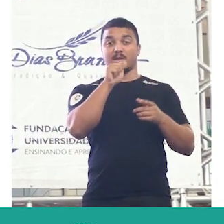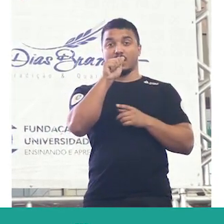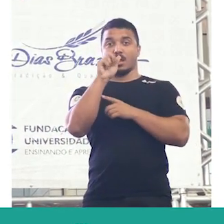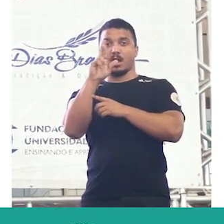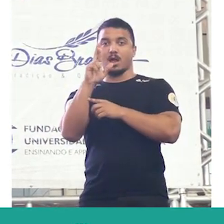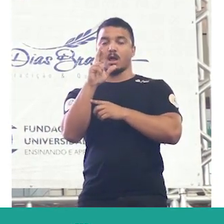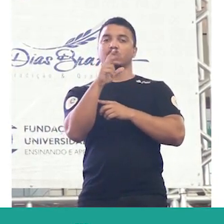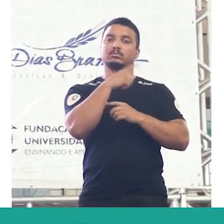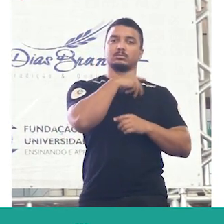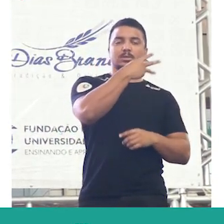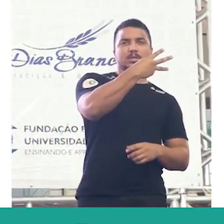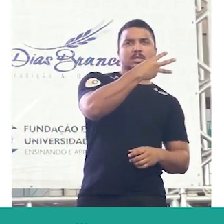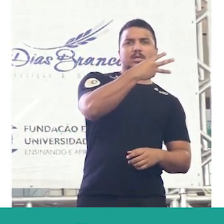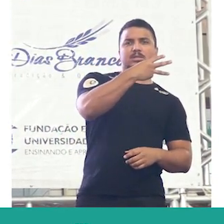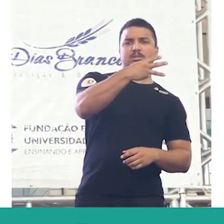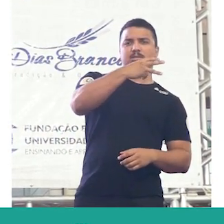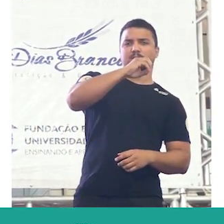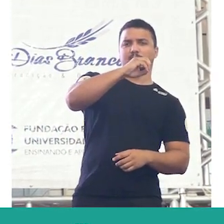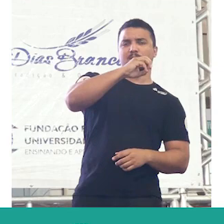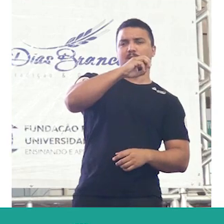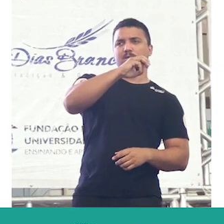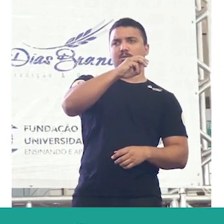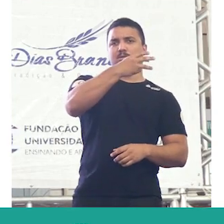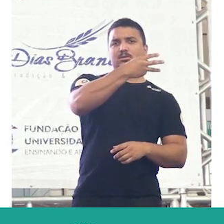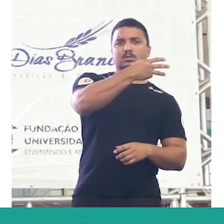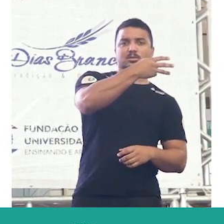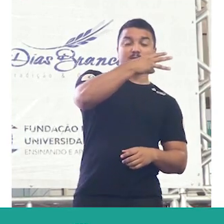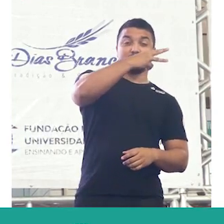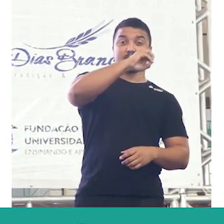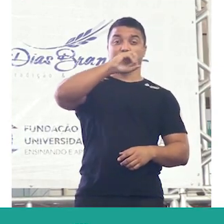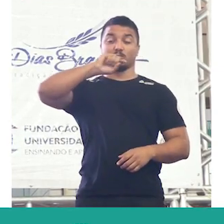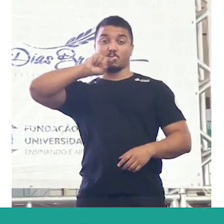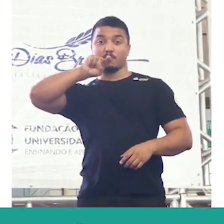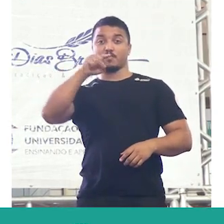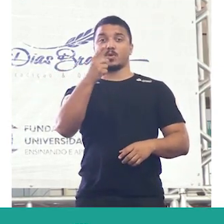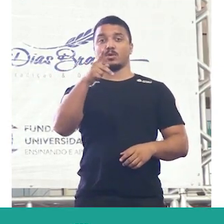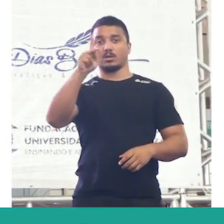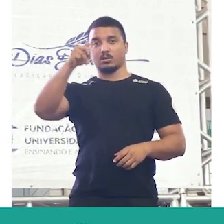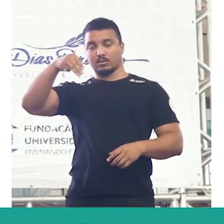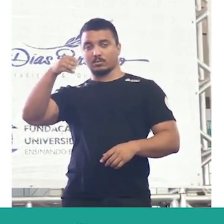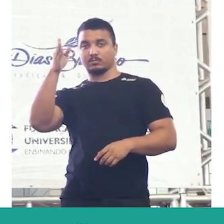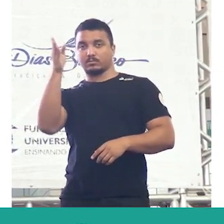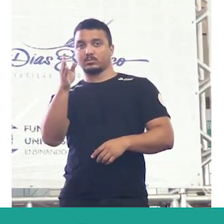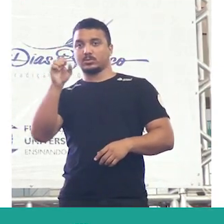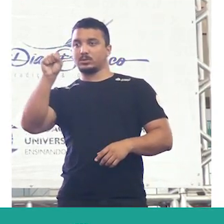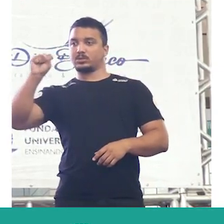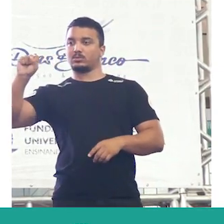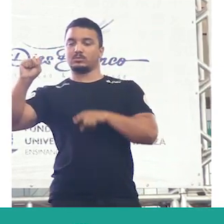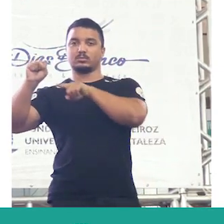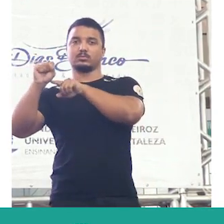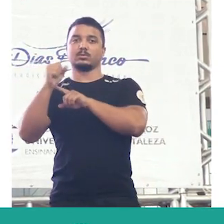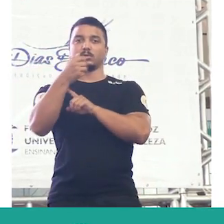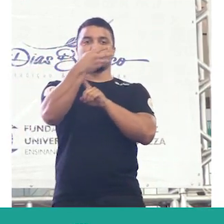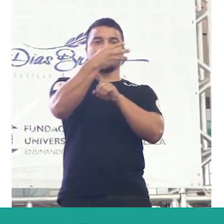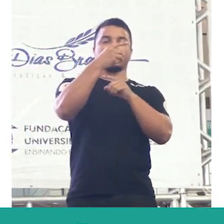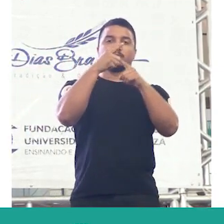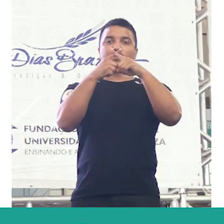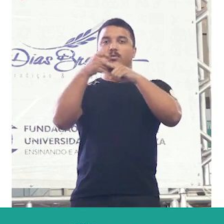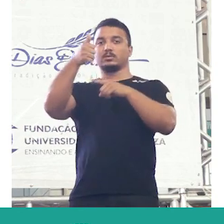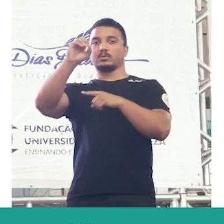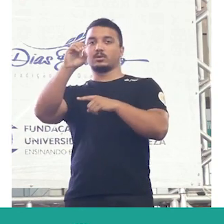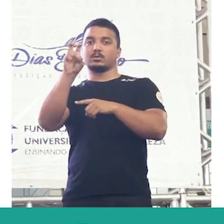também, é 300 mil quilômetros por segundo. 3 vezes 10 a